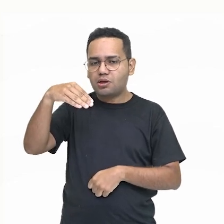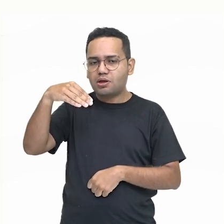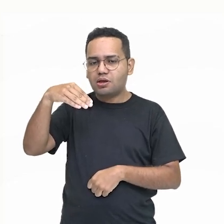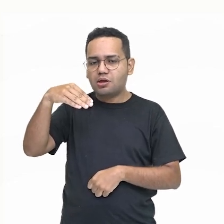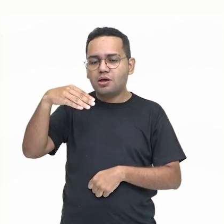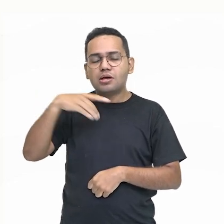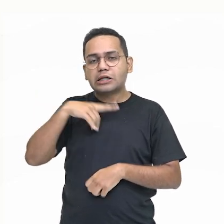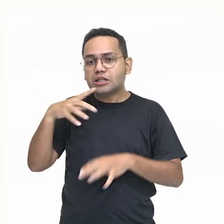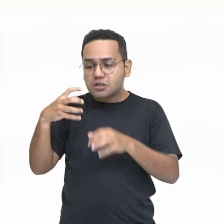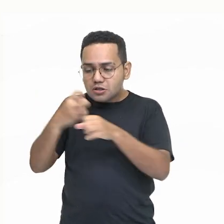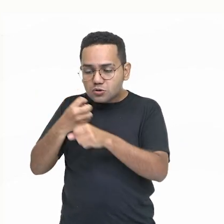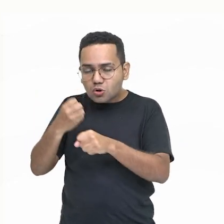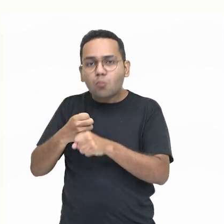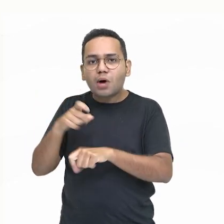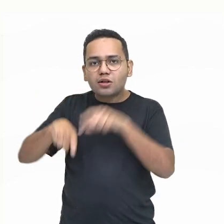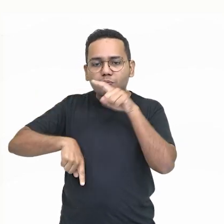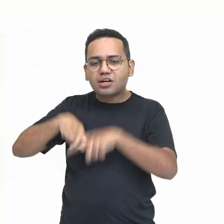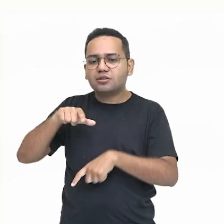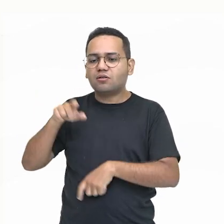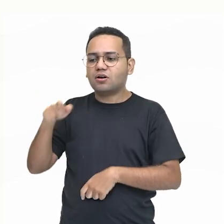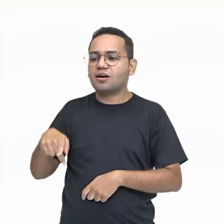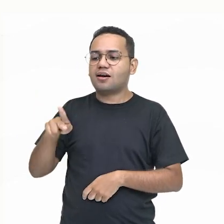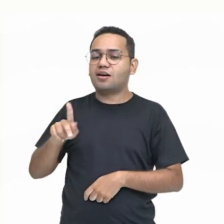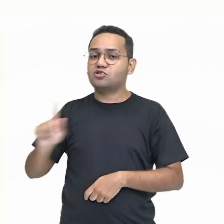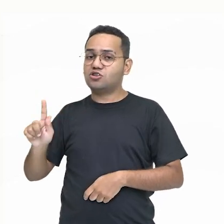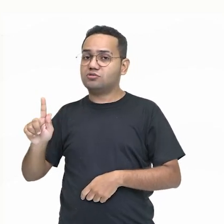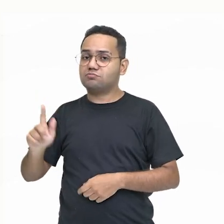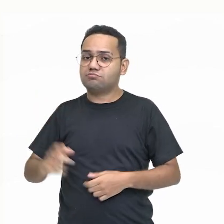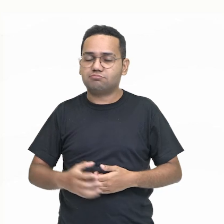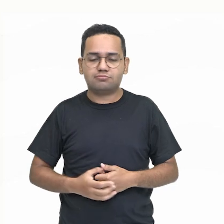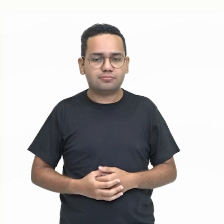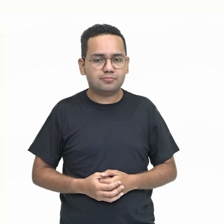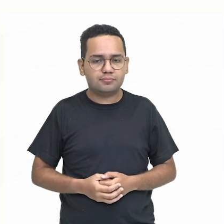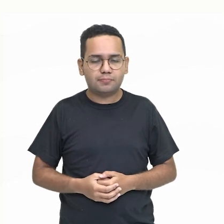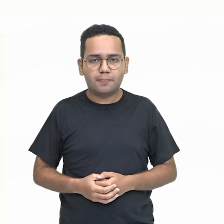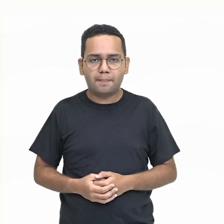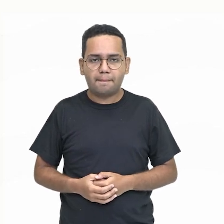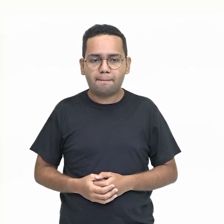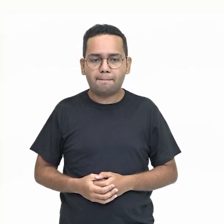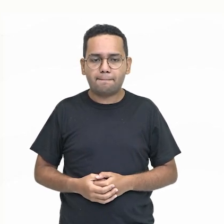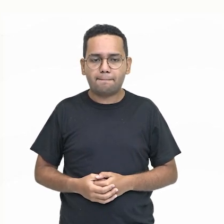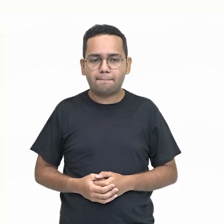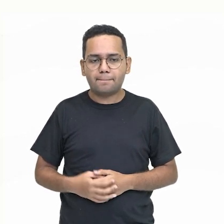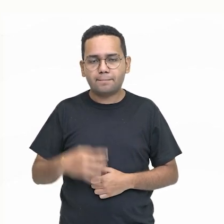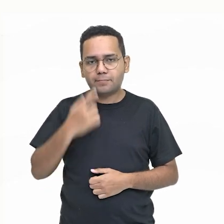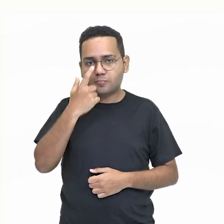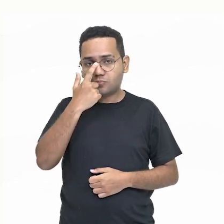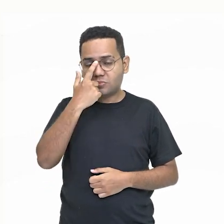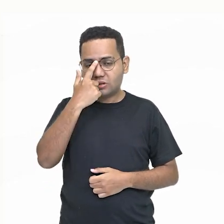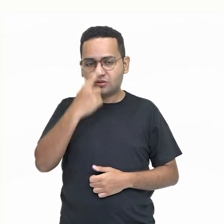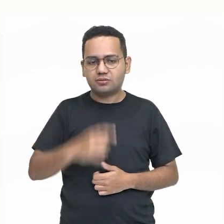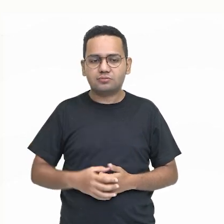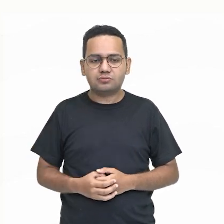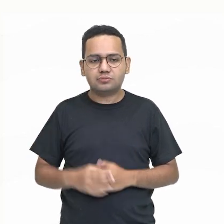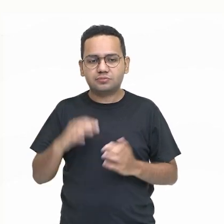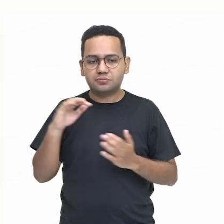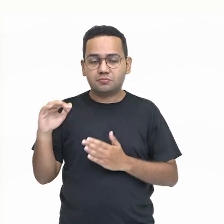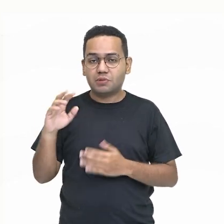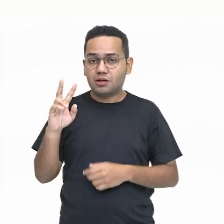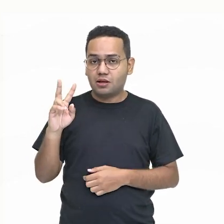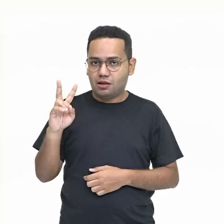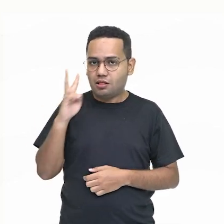quilograma. Vejam que eu tenho a lei fundamental da dinâmica. E como eu falei, você tem aqui,